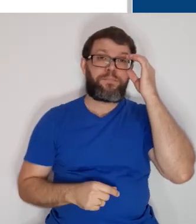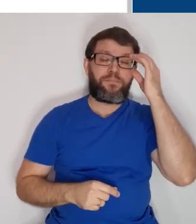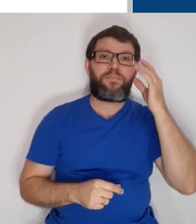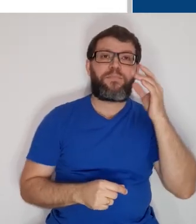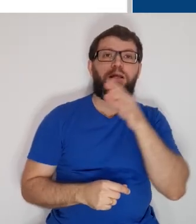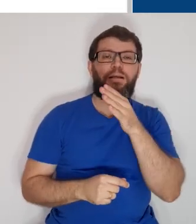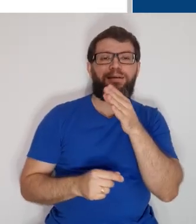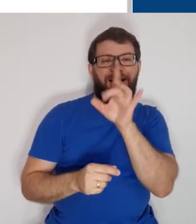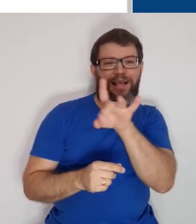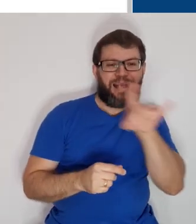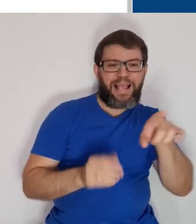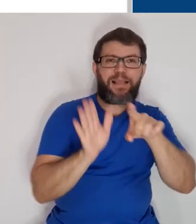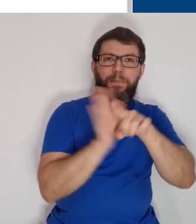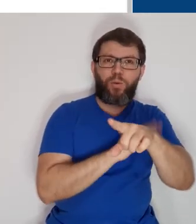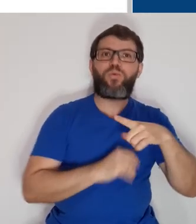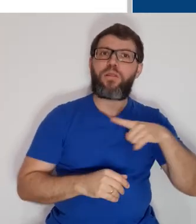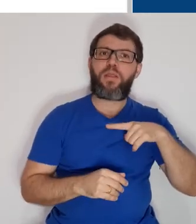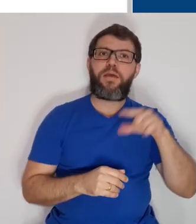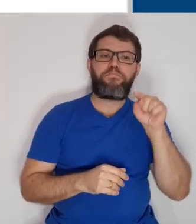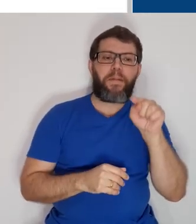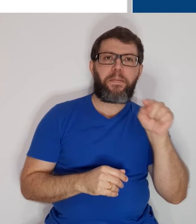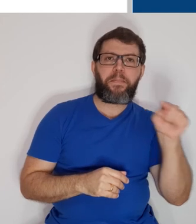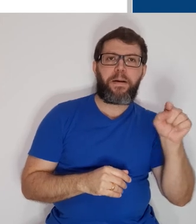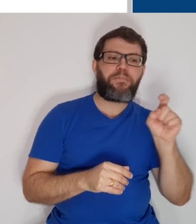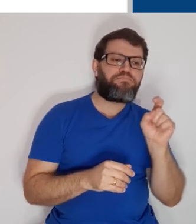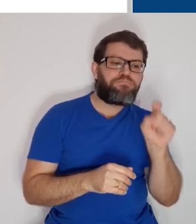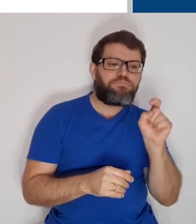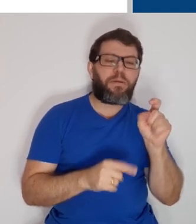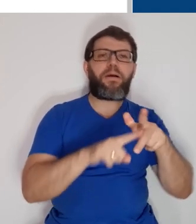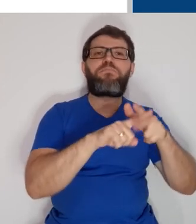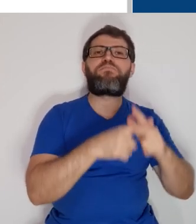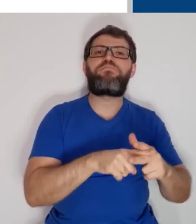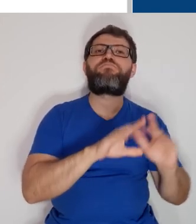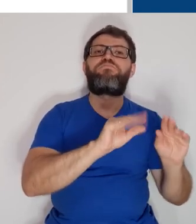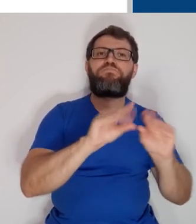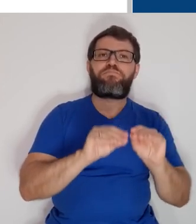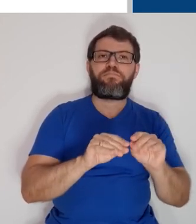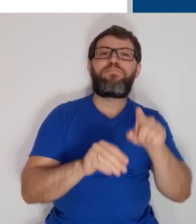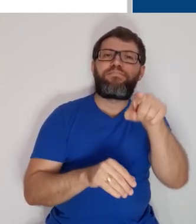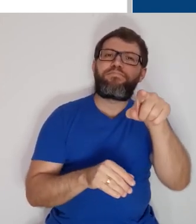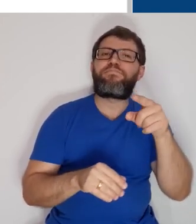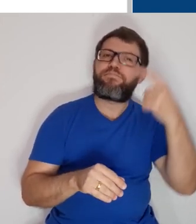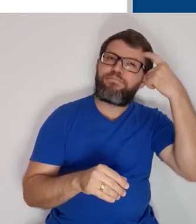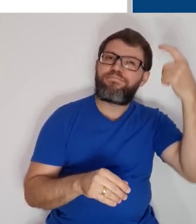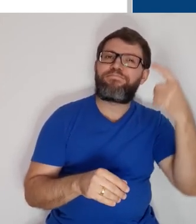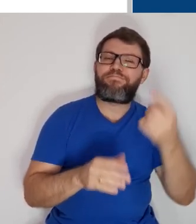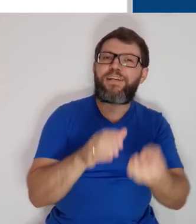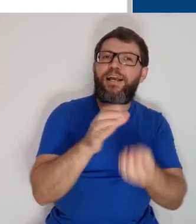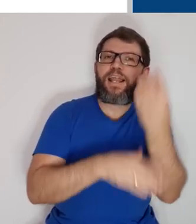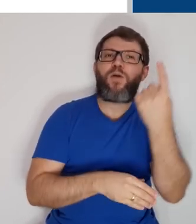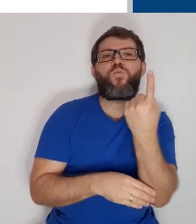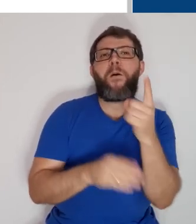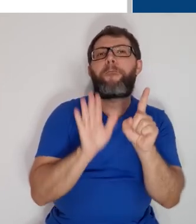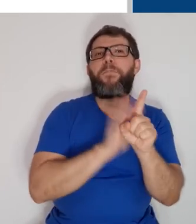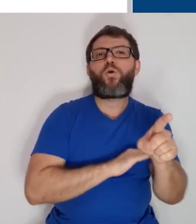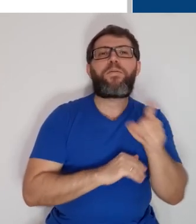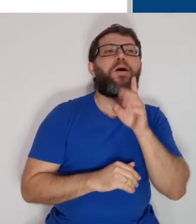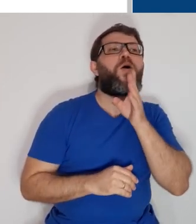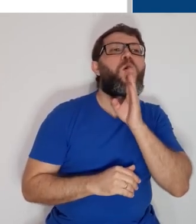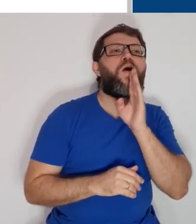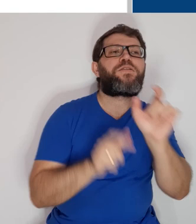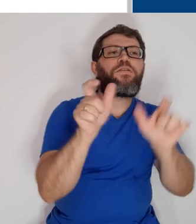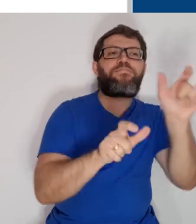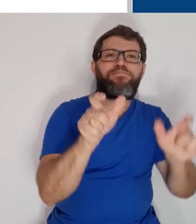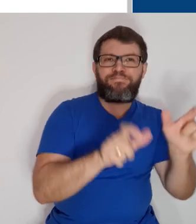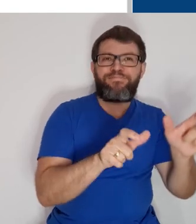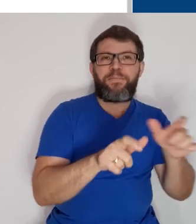ao lado de cada pergunta teremos o botão com três pontos em que podemos ver editar Que tal criar uma pergunta na sua